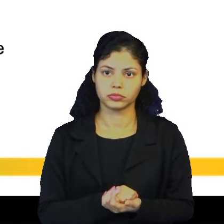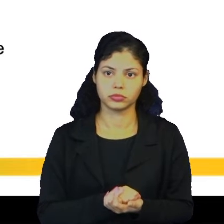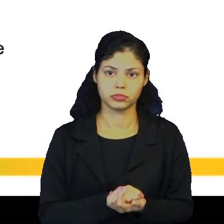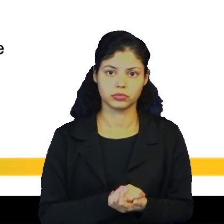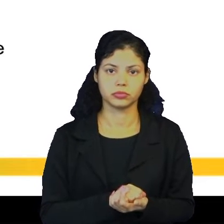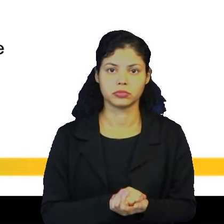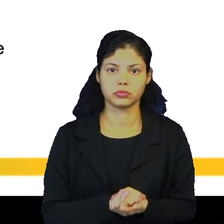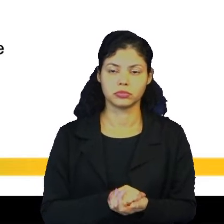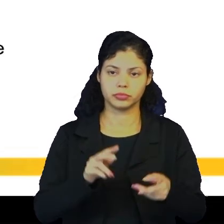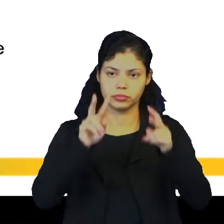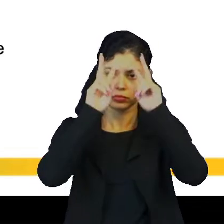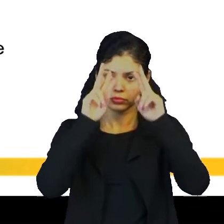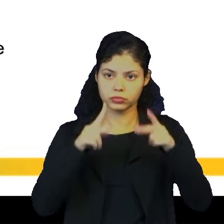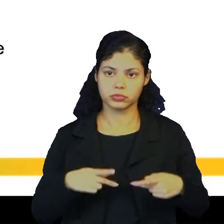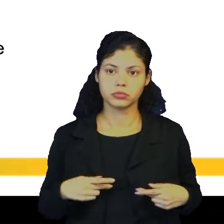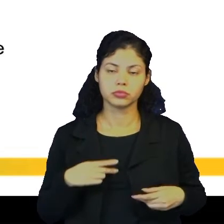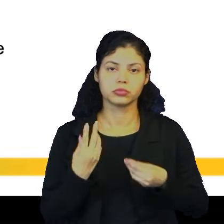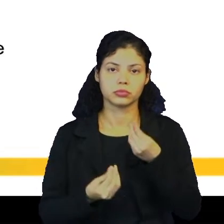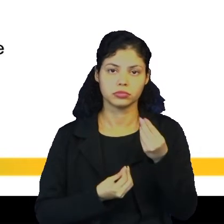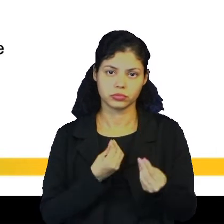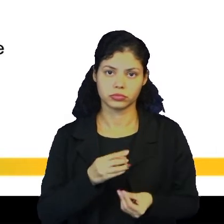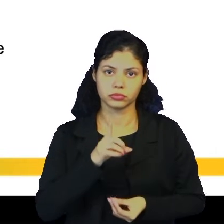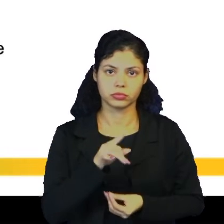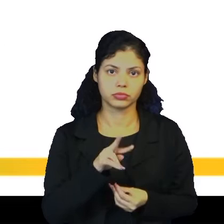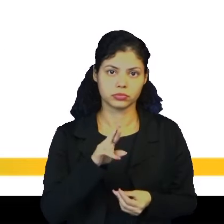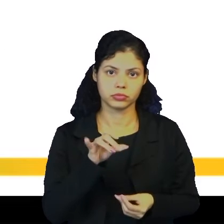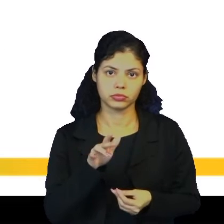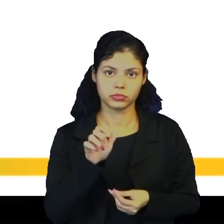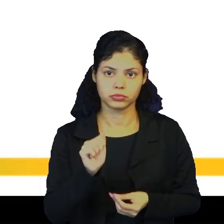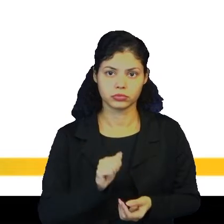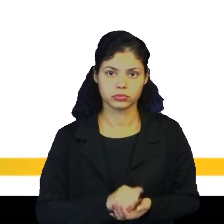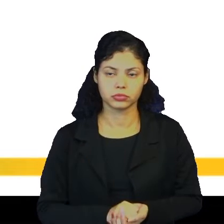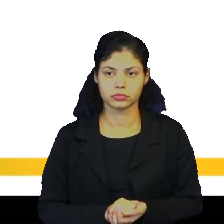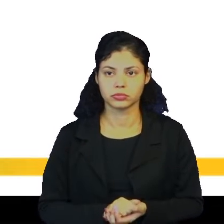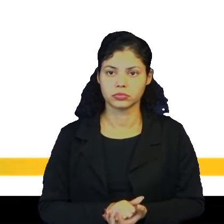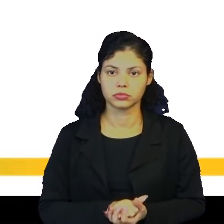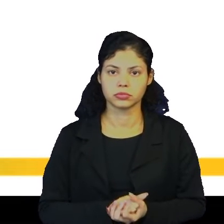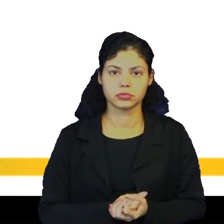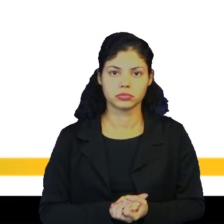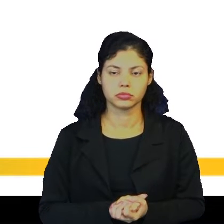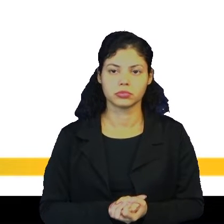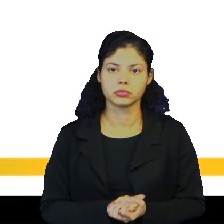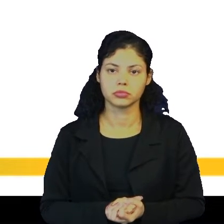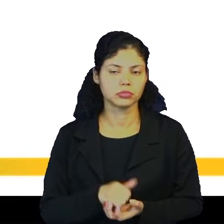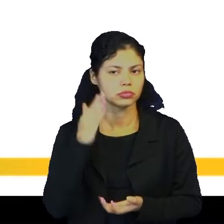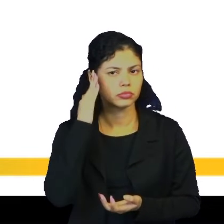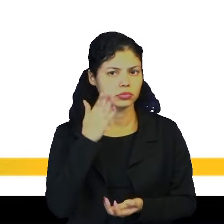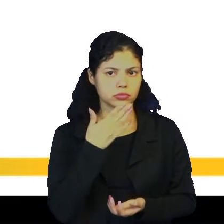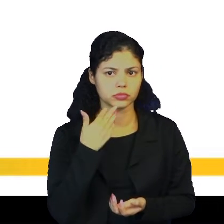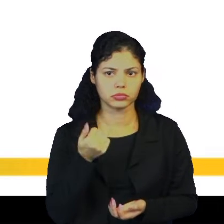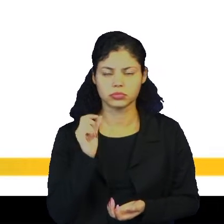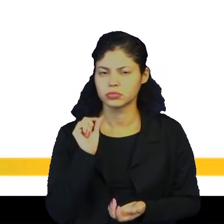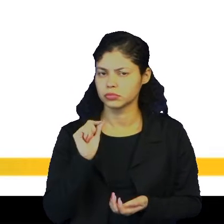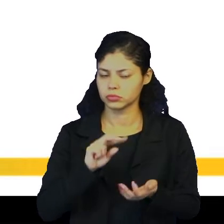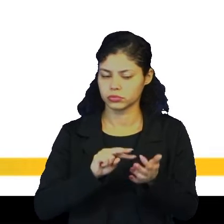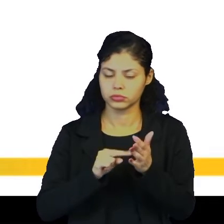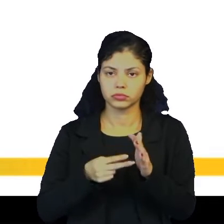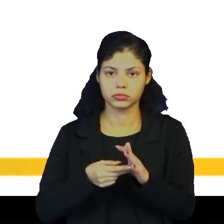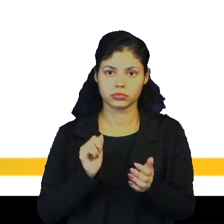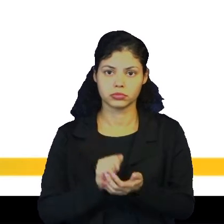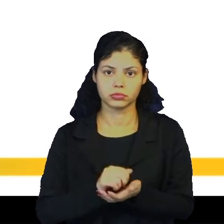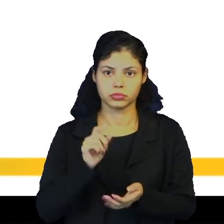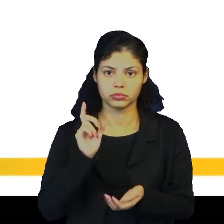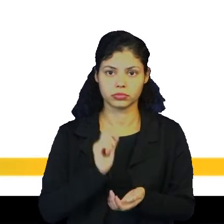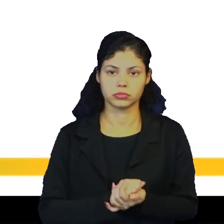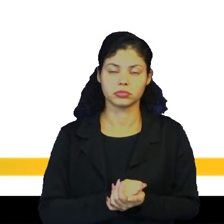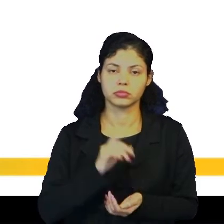ser humano, né, tratado com dignidade. Então vamos entender melhor o que isso significa. São